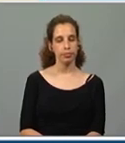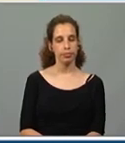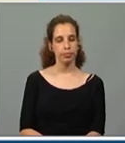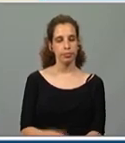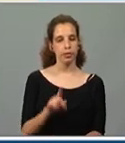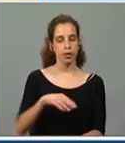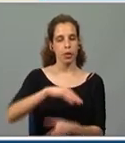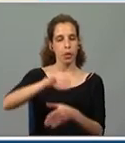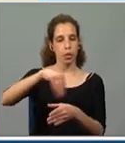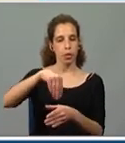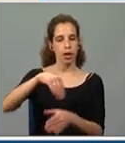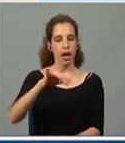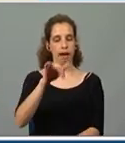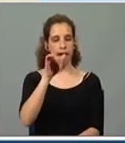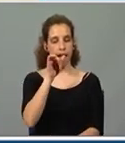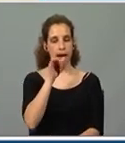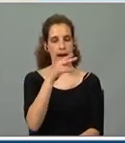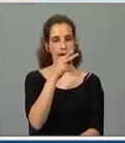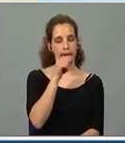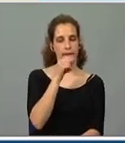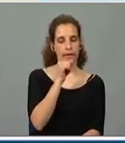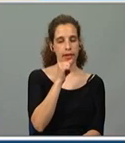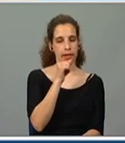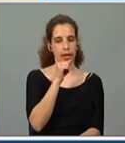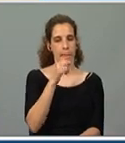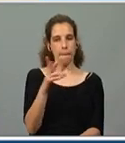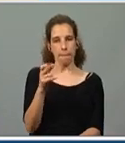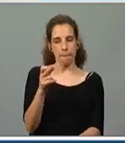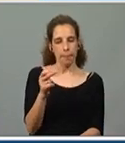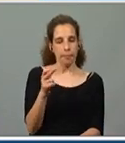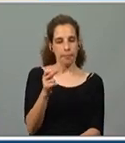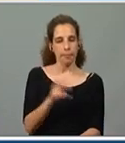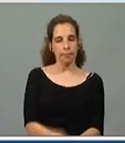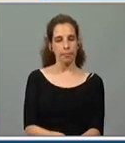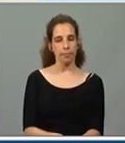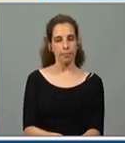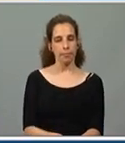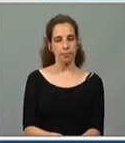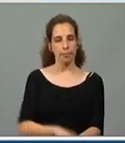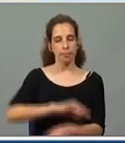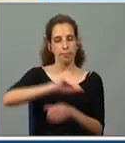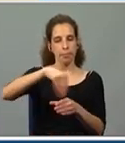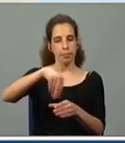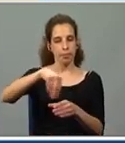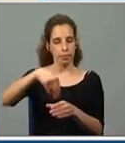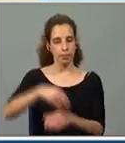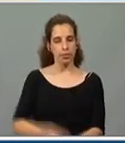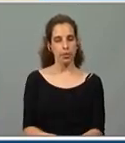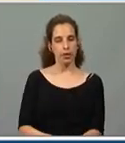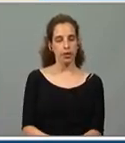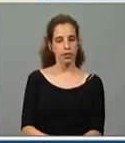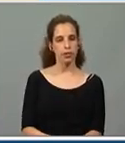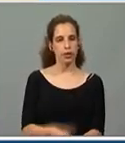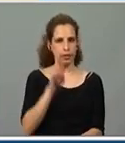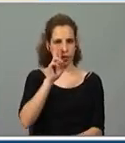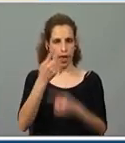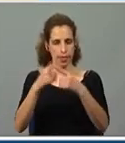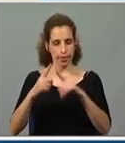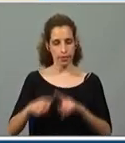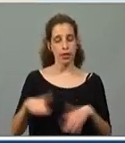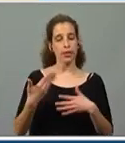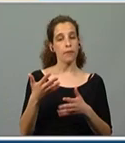Temos aqui uma mistura de água, areia, pedaços de madeira, portanto é uma mistura heterogénea. Vamos